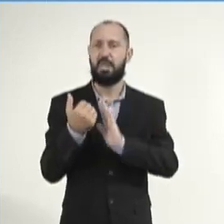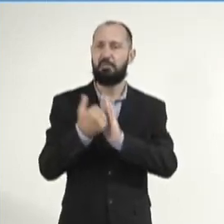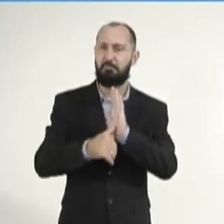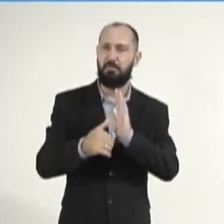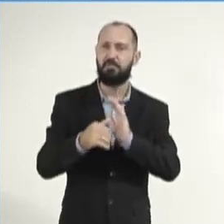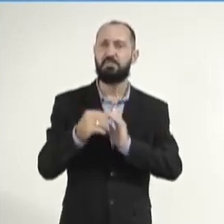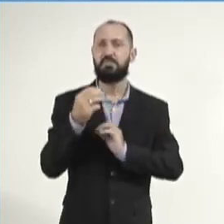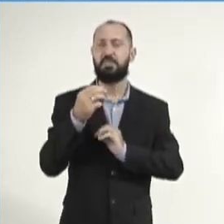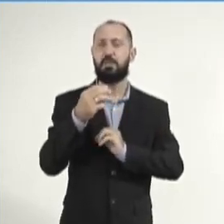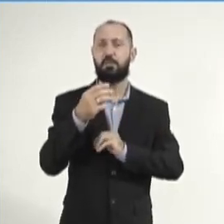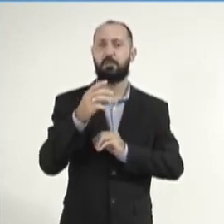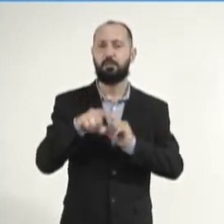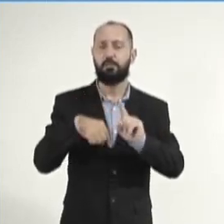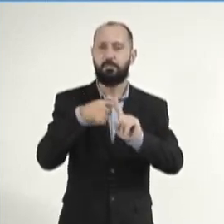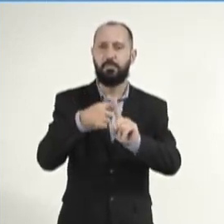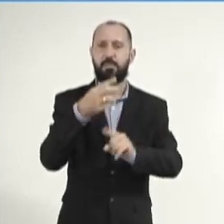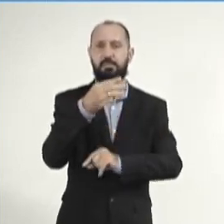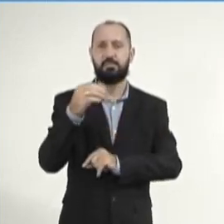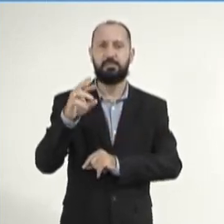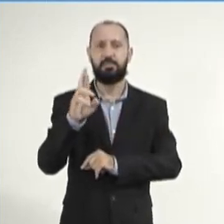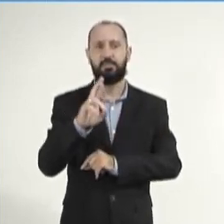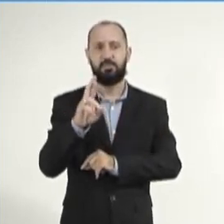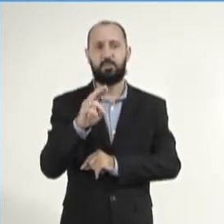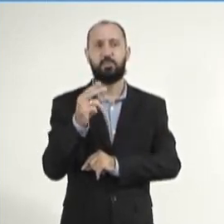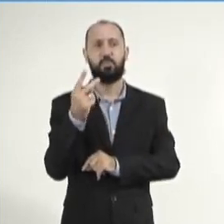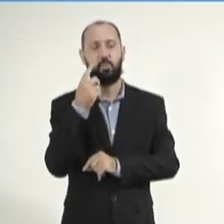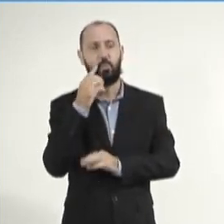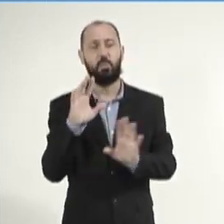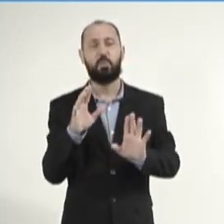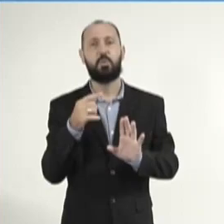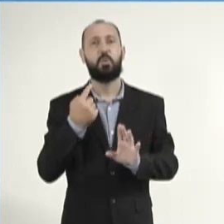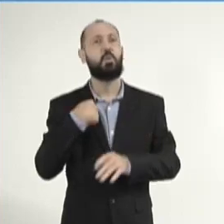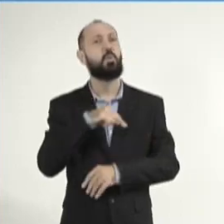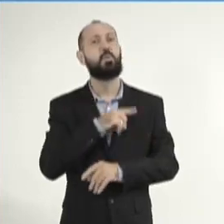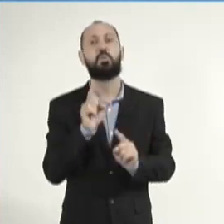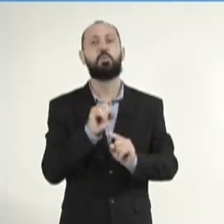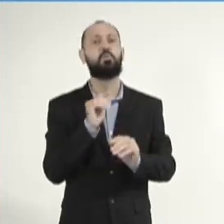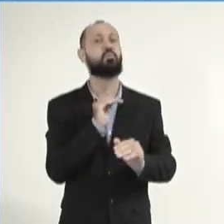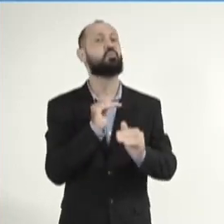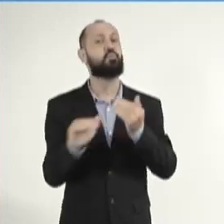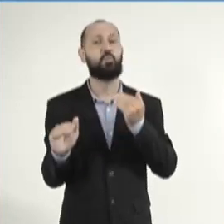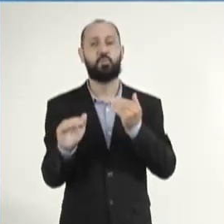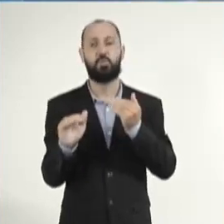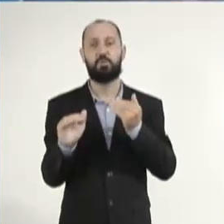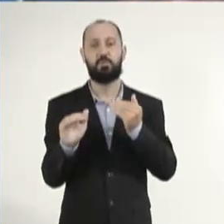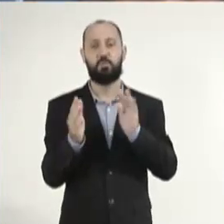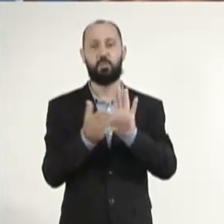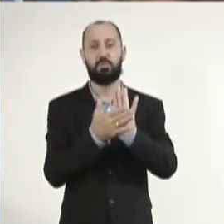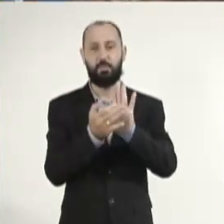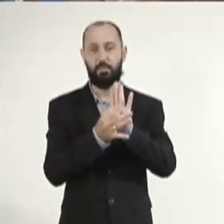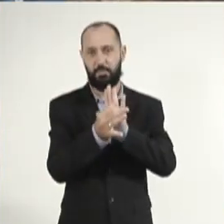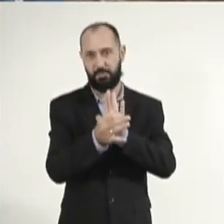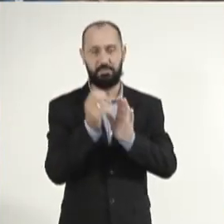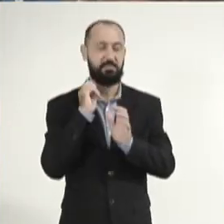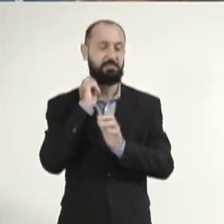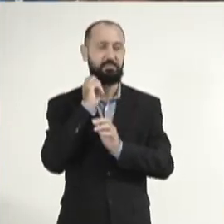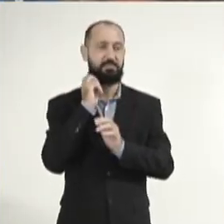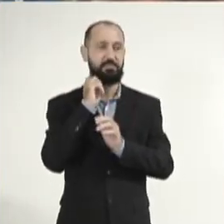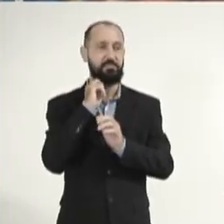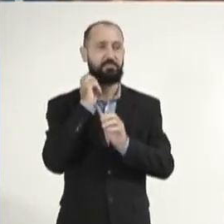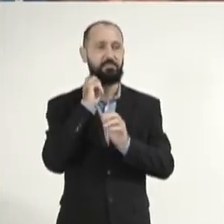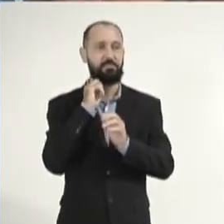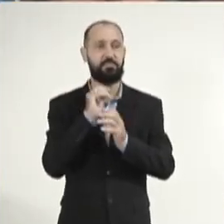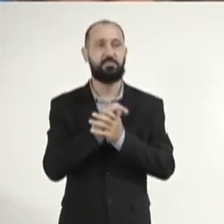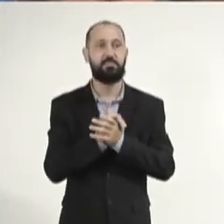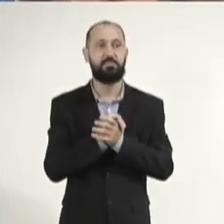de R$300 para quem ganha até 2 salários mínimos e meio. Nós não concordamos com essa proposta, né?